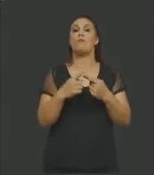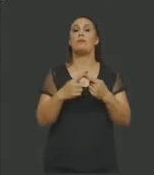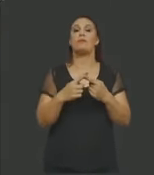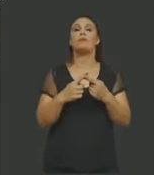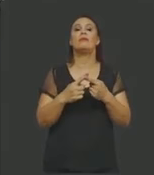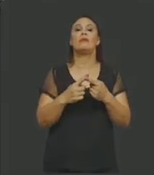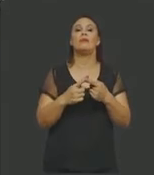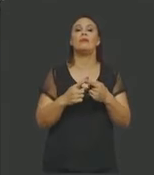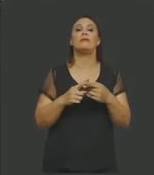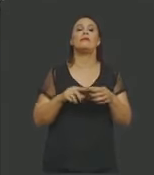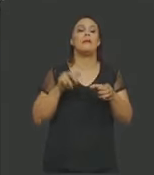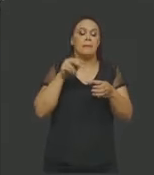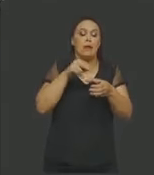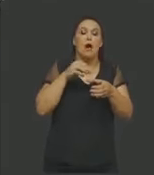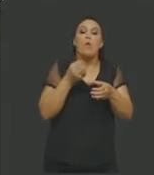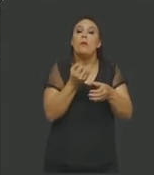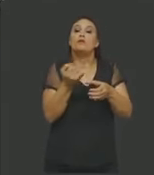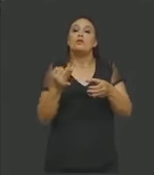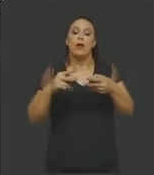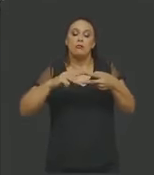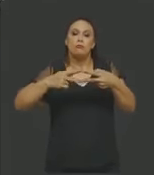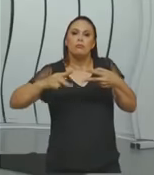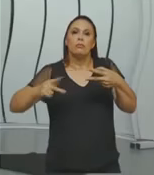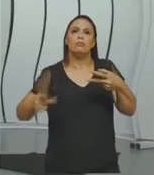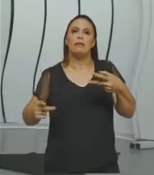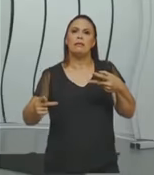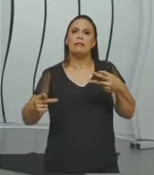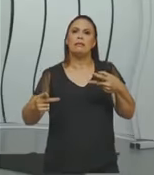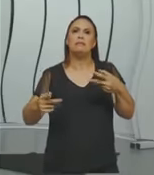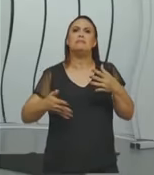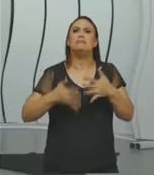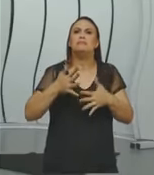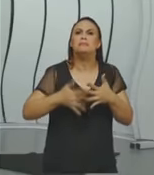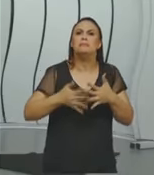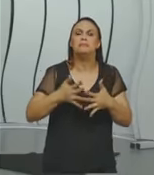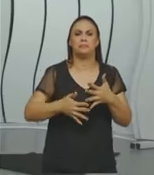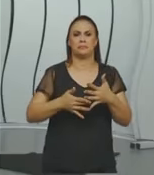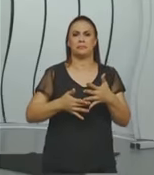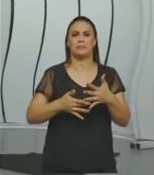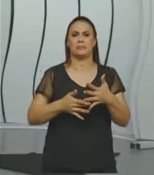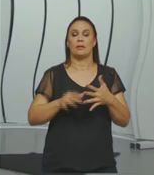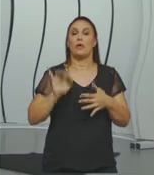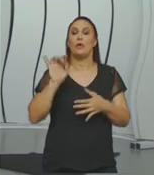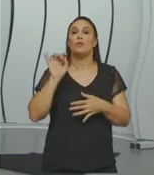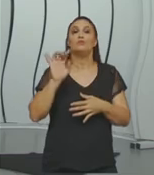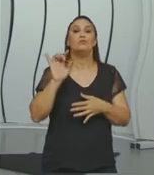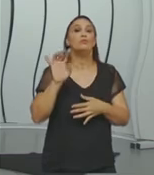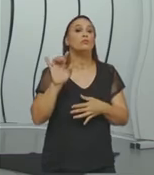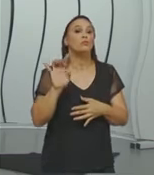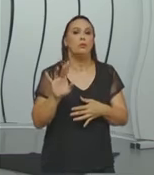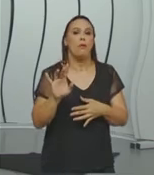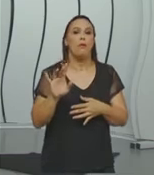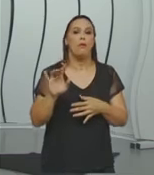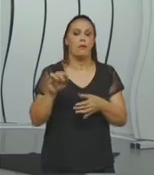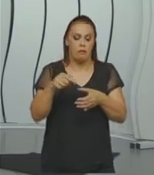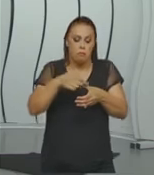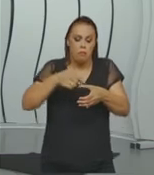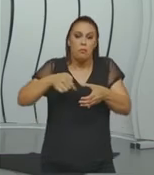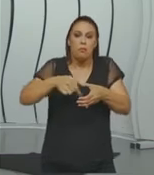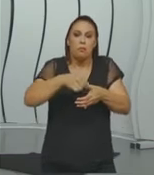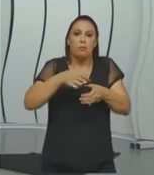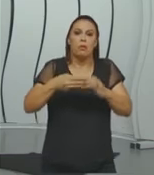polo vegetativo é que vai conseguir fazer essa segmentação, o polo animal que vai conseguir fazer